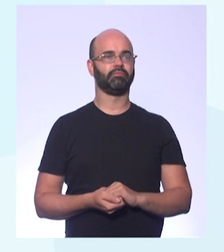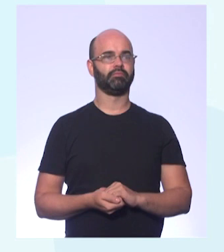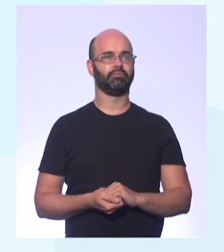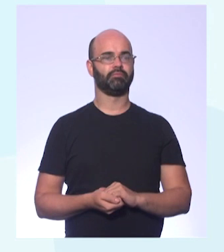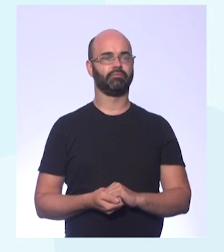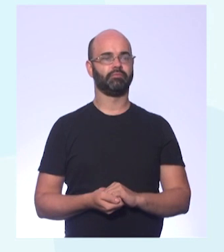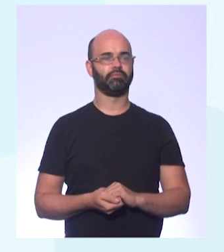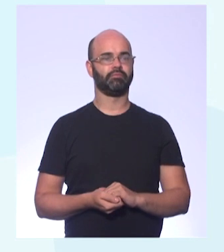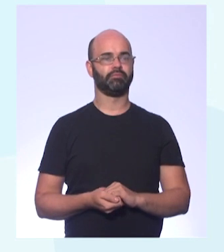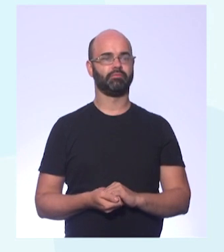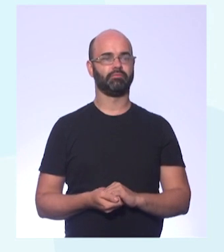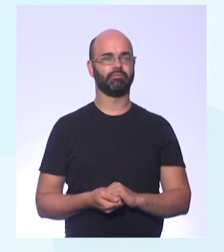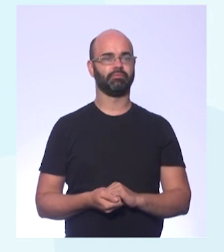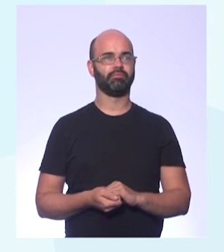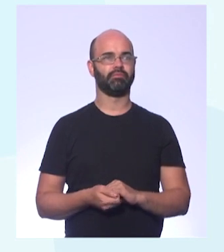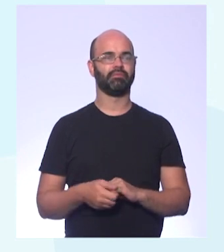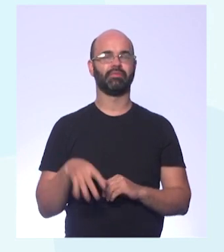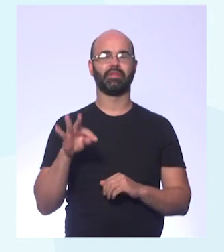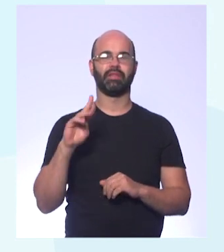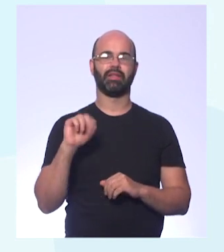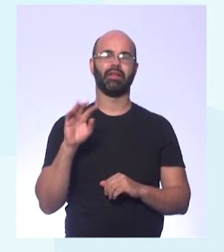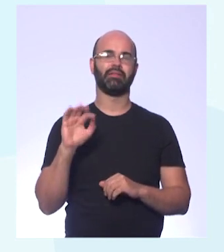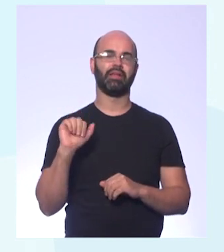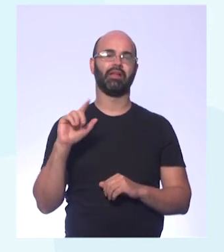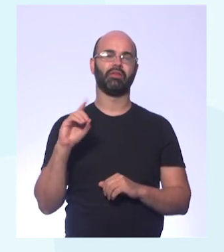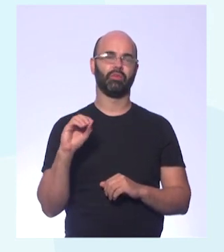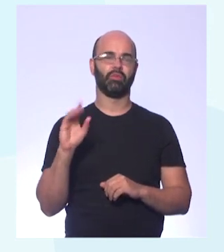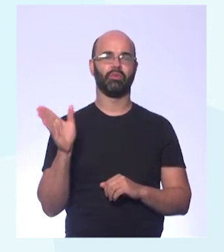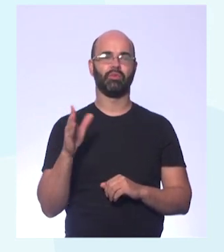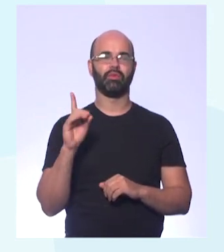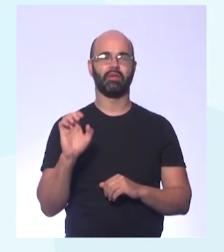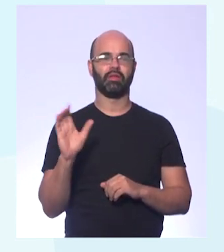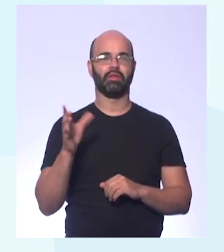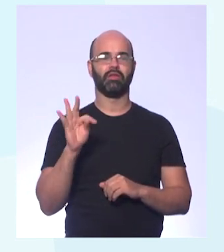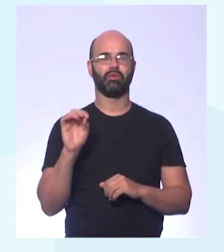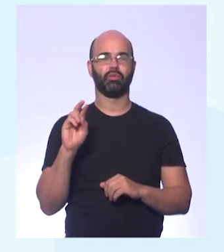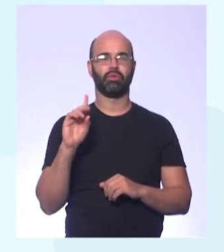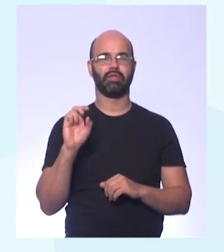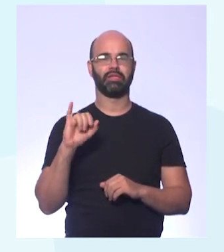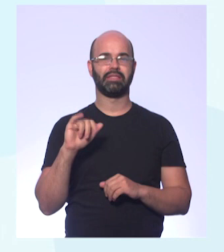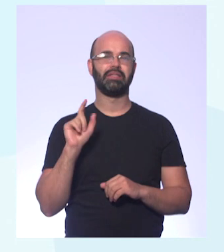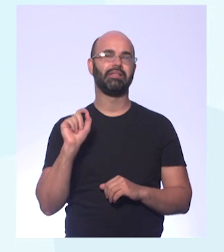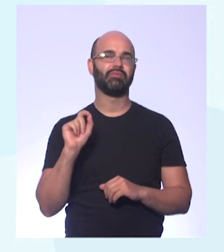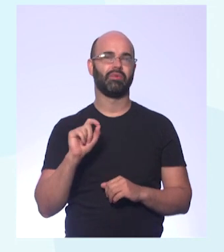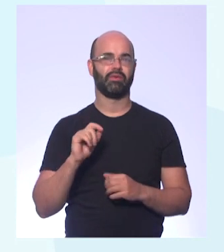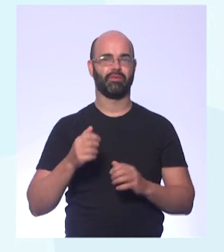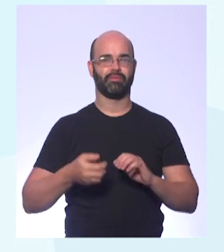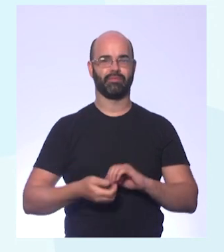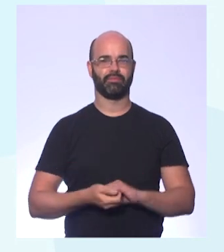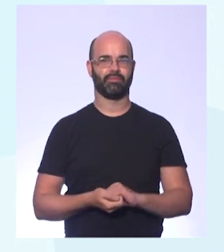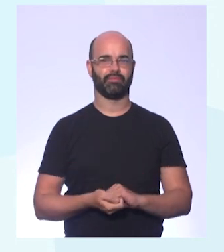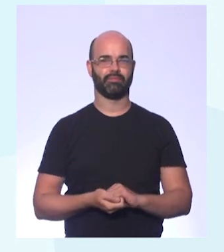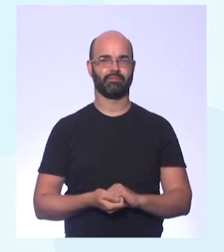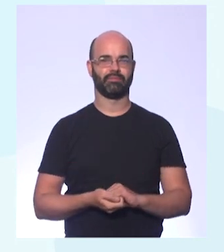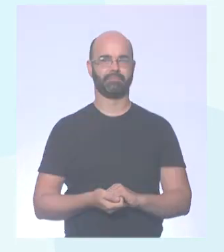Se beneficiaram com o Tratado de Tordesilhas? Em 1 minuto a gente volta.